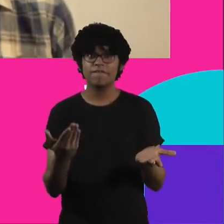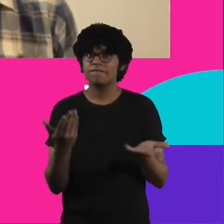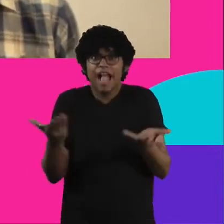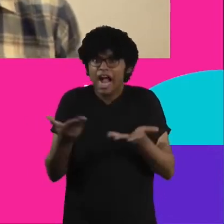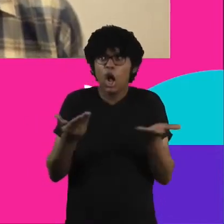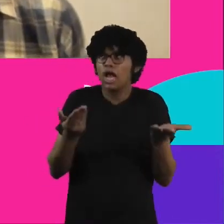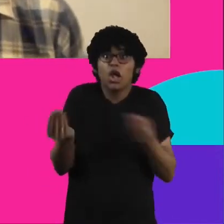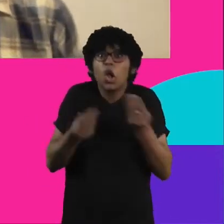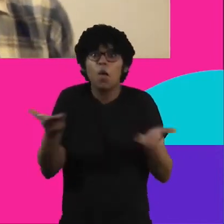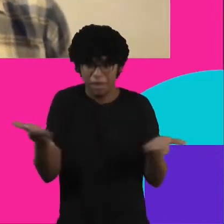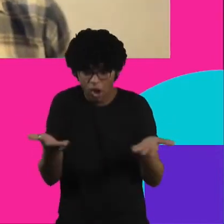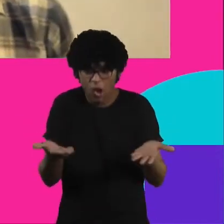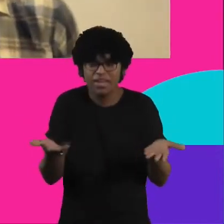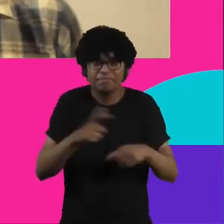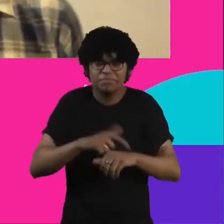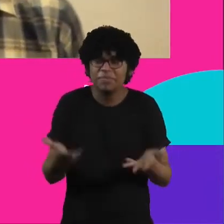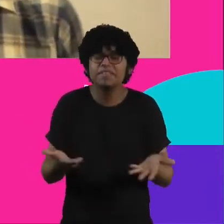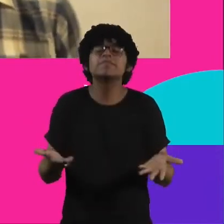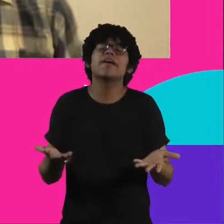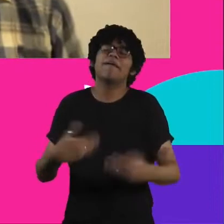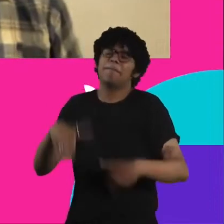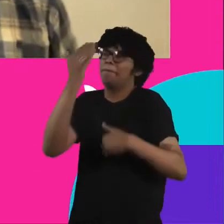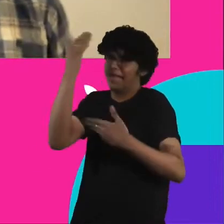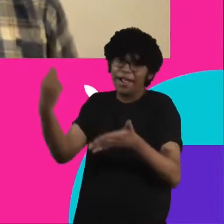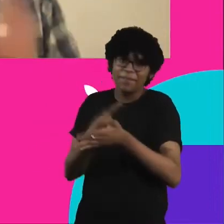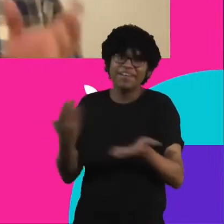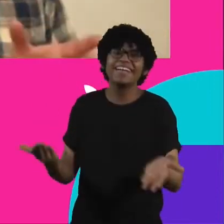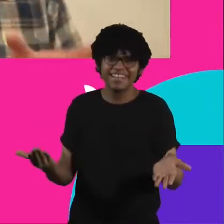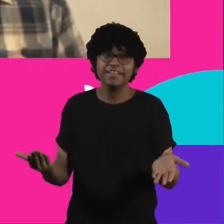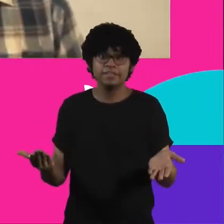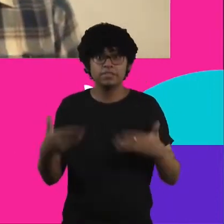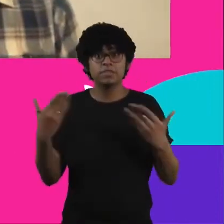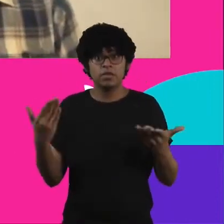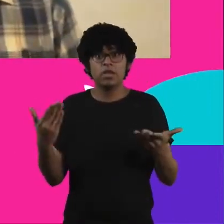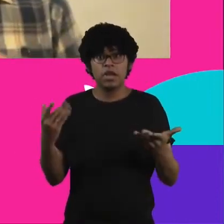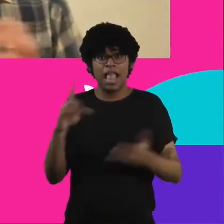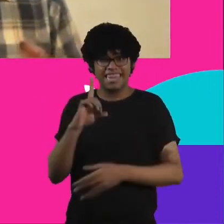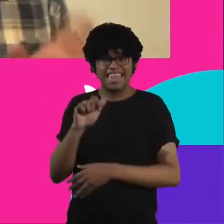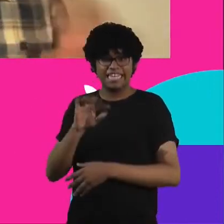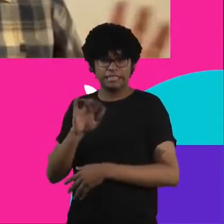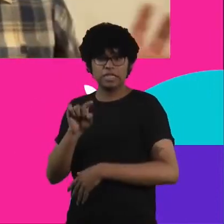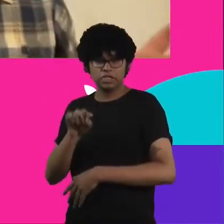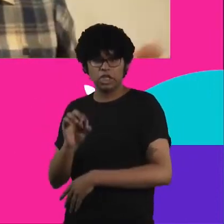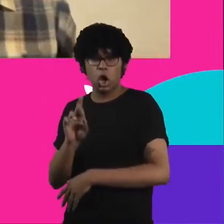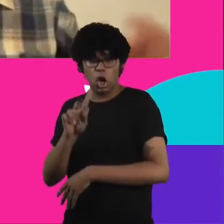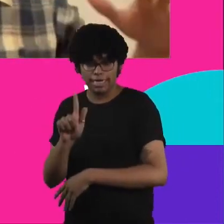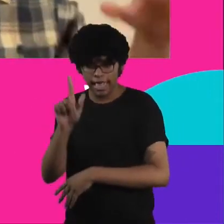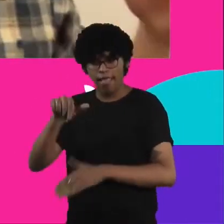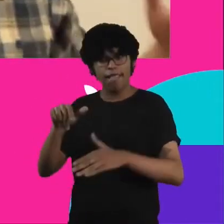como fellow. Qual é a situação desse projeto agora? Bom, eu agradeço pela pergunta. Primeiramente, eu vou dizer que